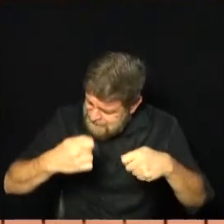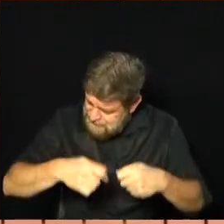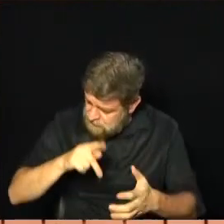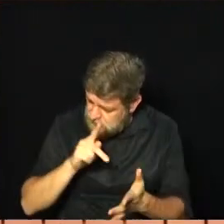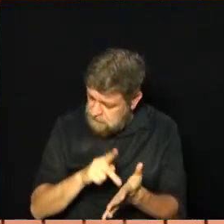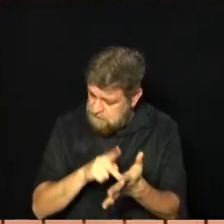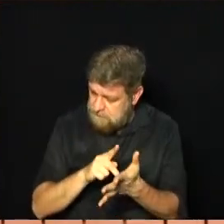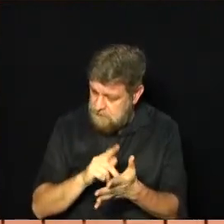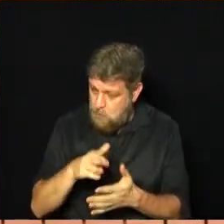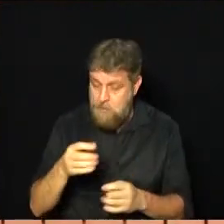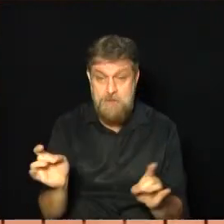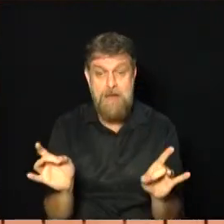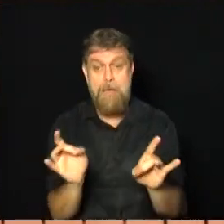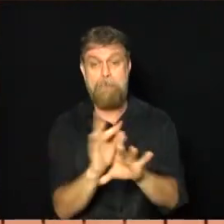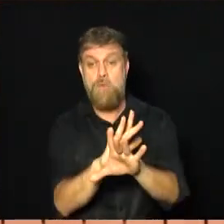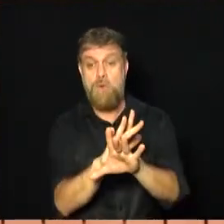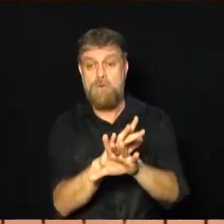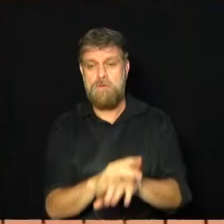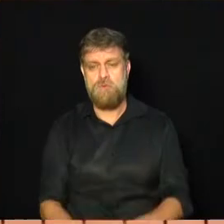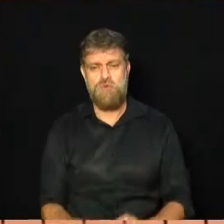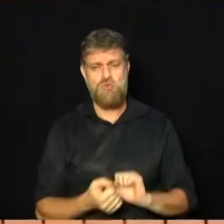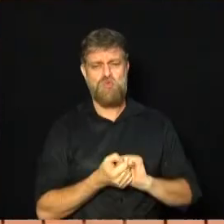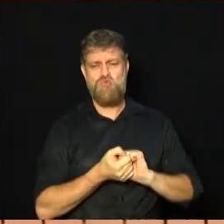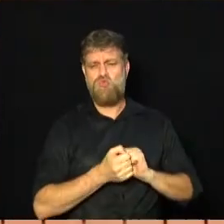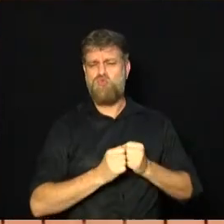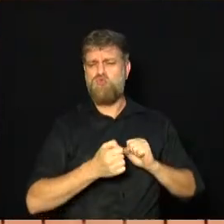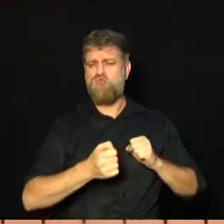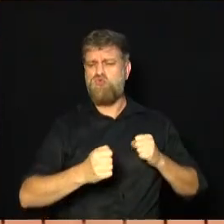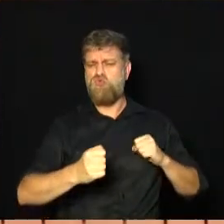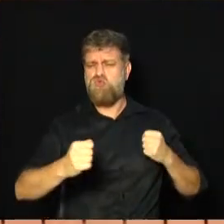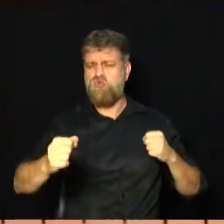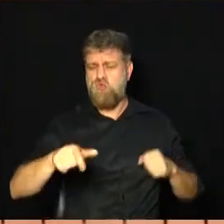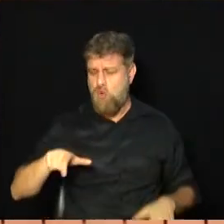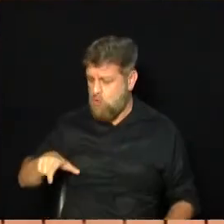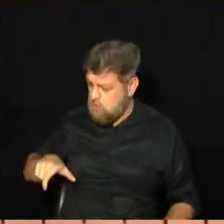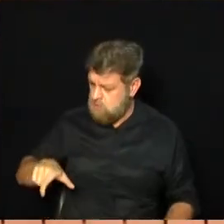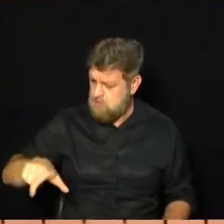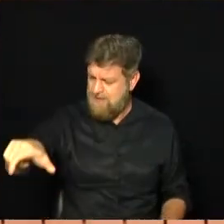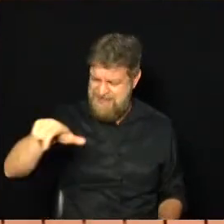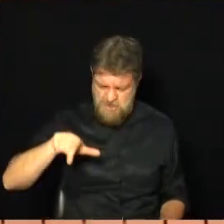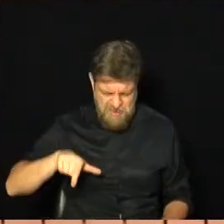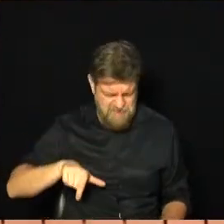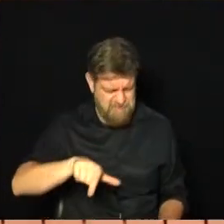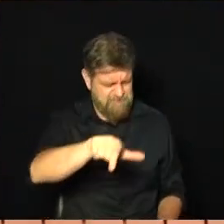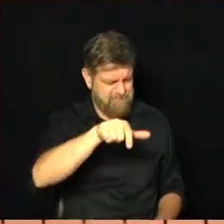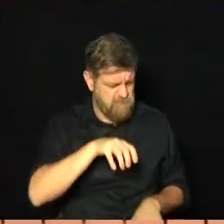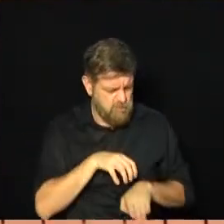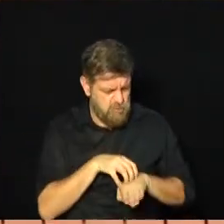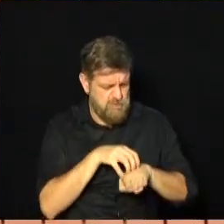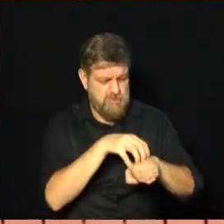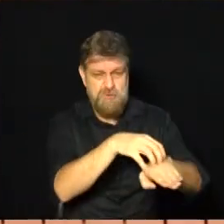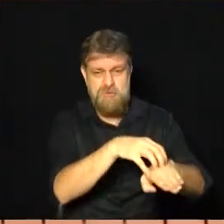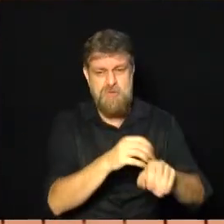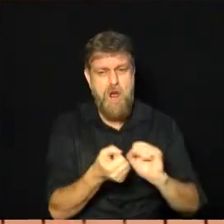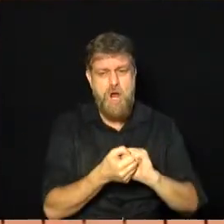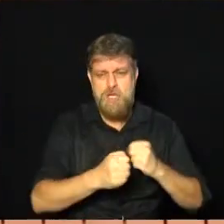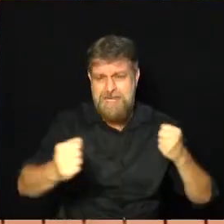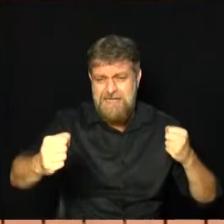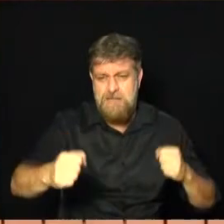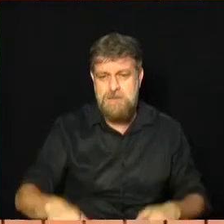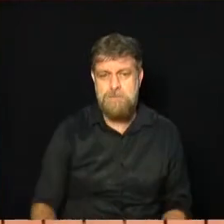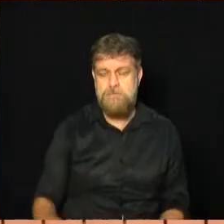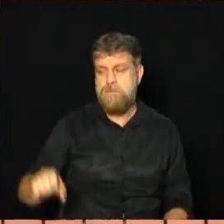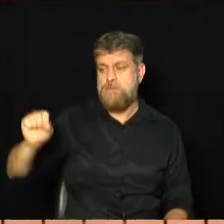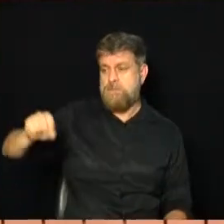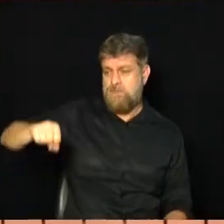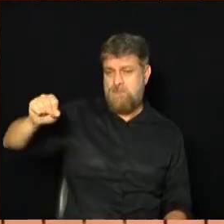estiver pronta, o tamanho dela, os corredores, é uma obra gigantesca. Sim, essa obra ela